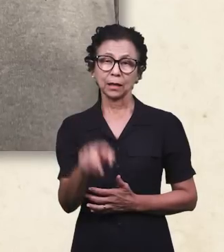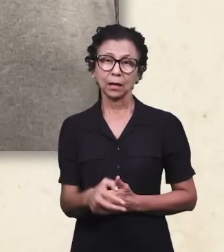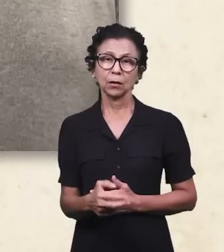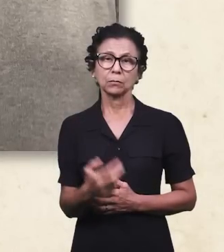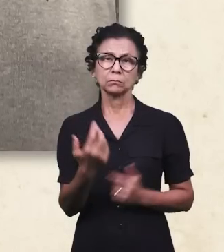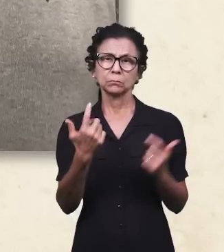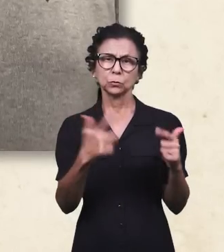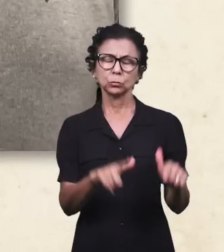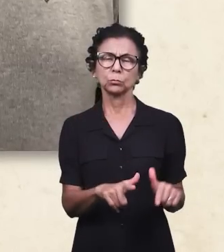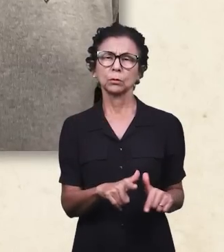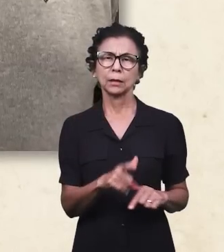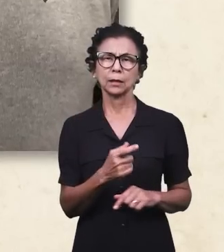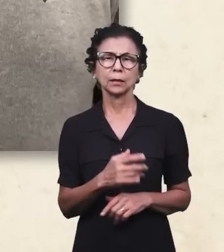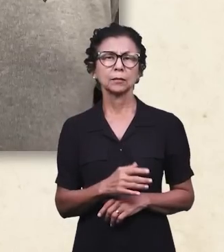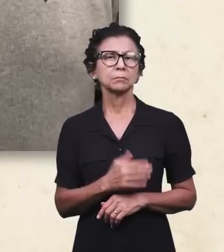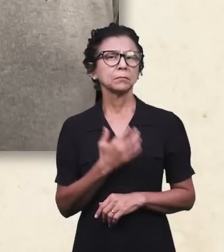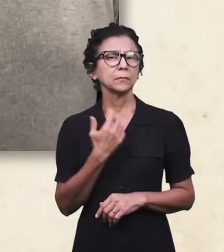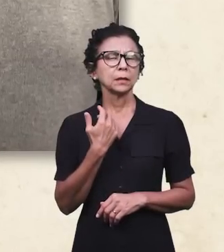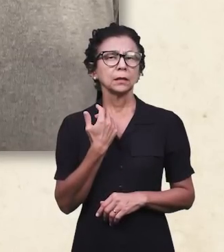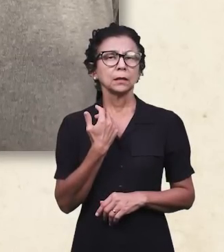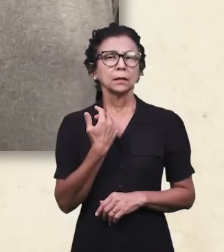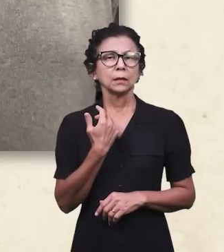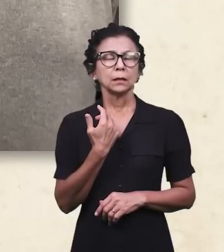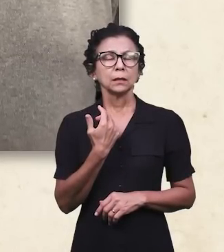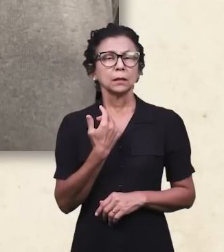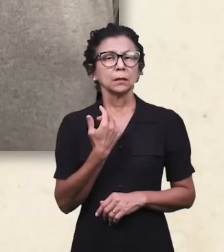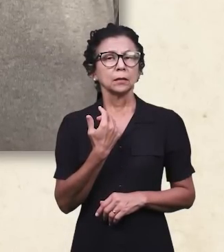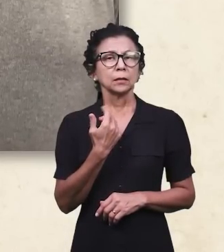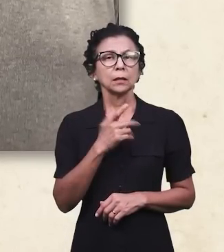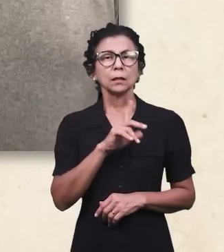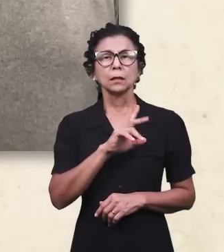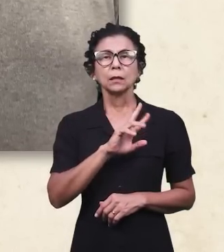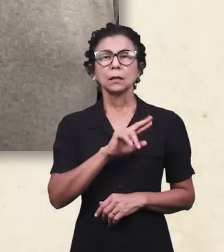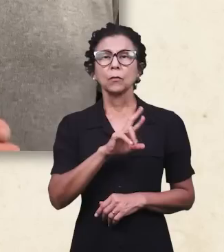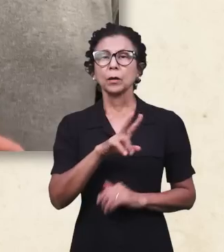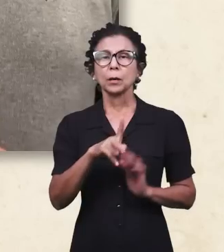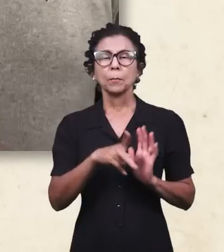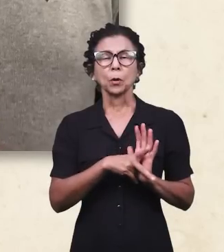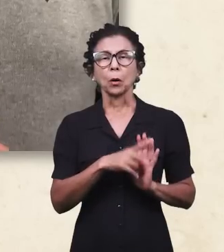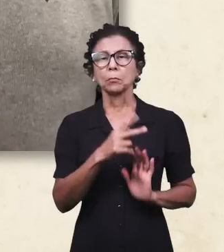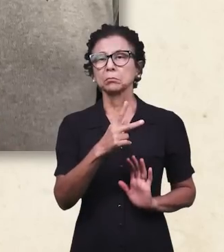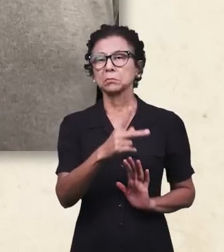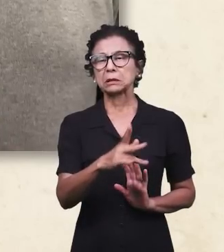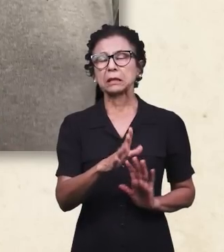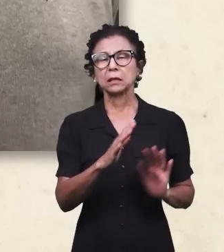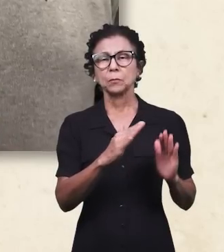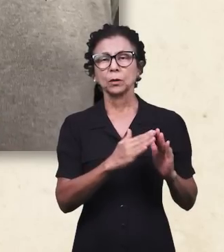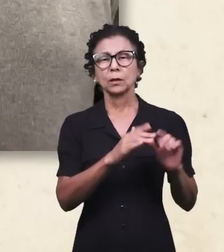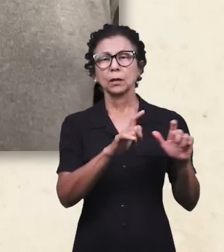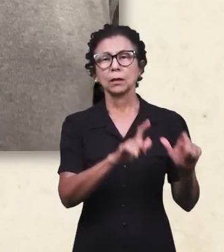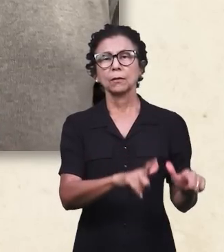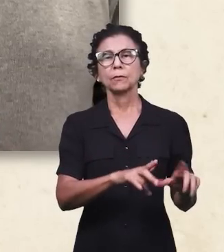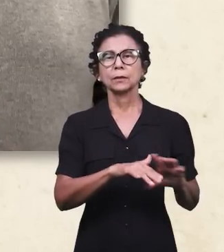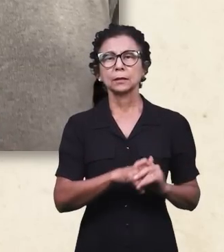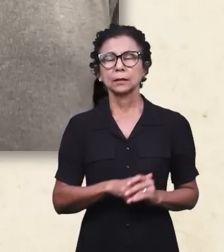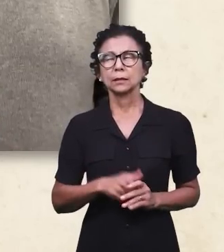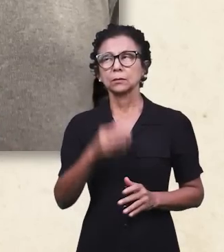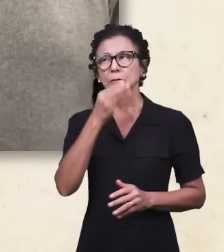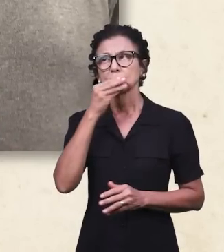experiências e foi preservado e pôde dar testemunho do Deus a quem ele servia